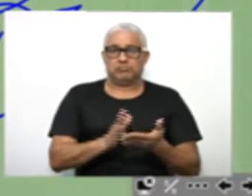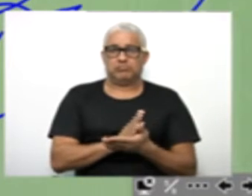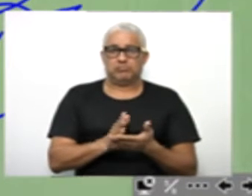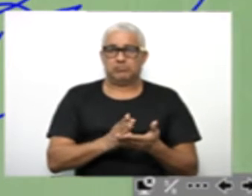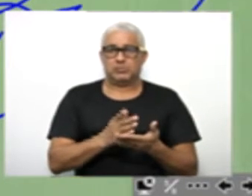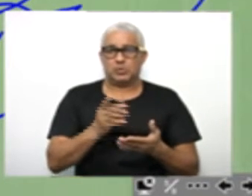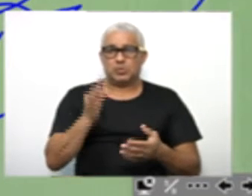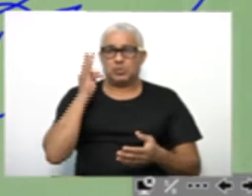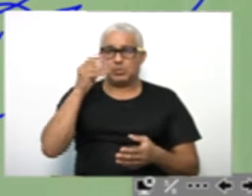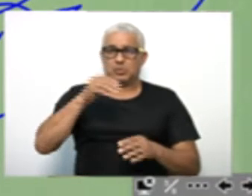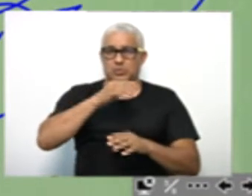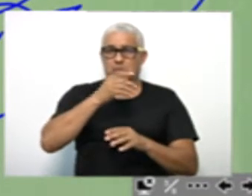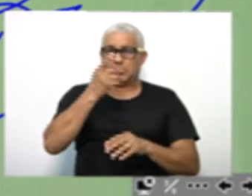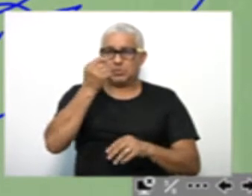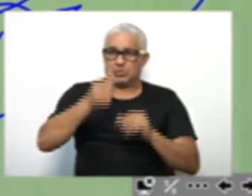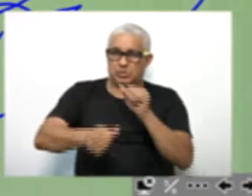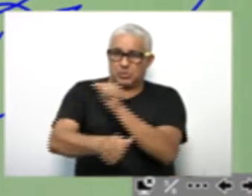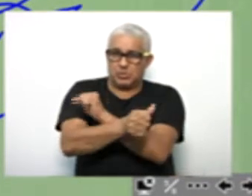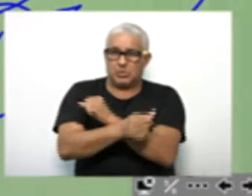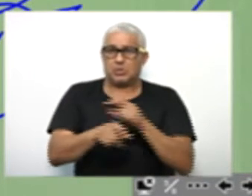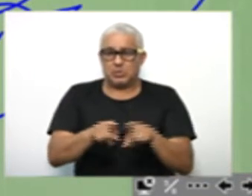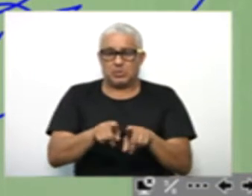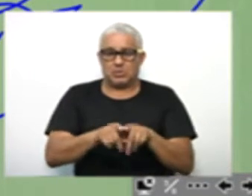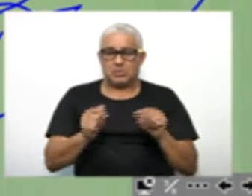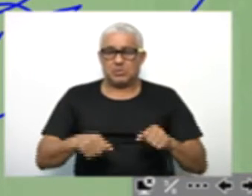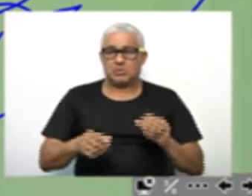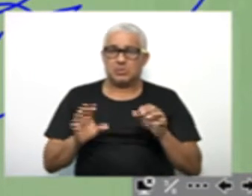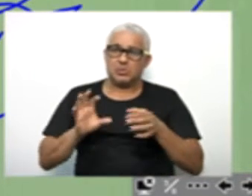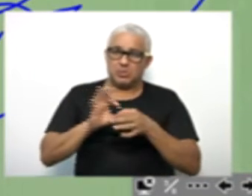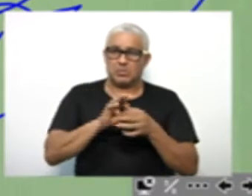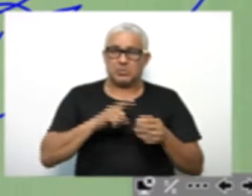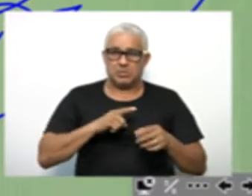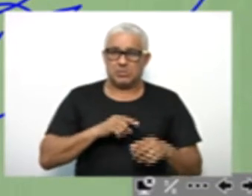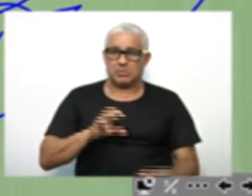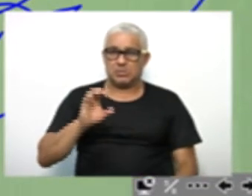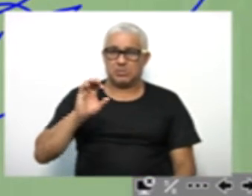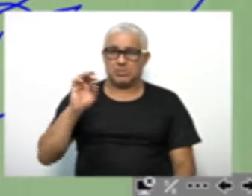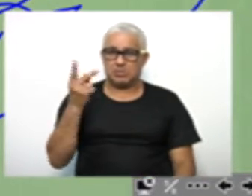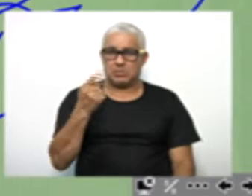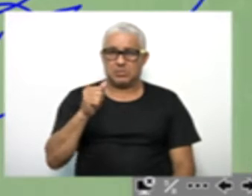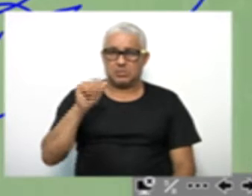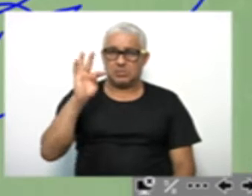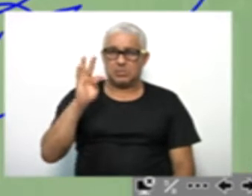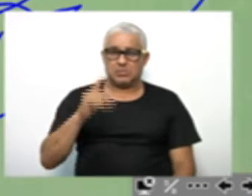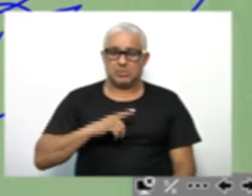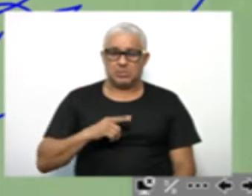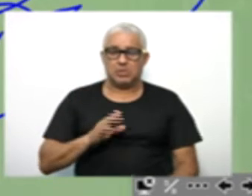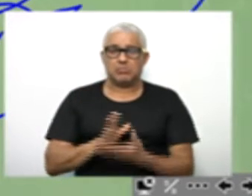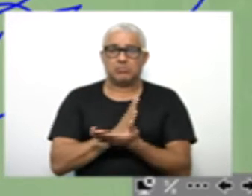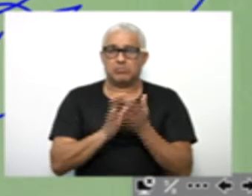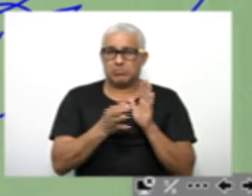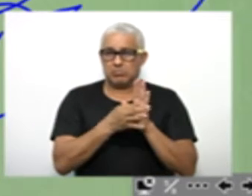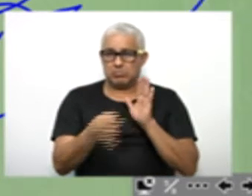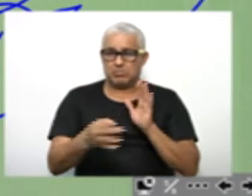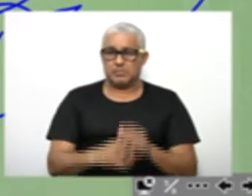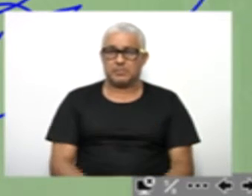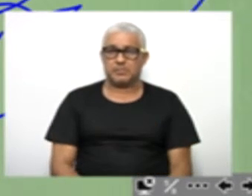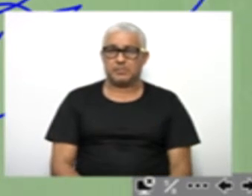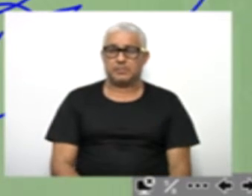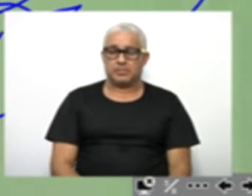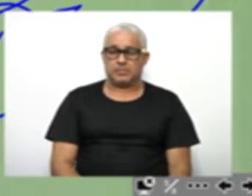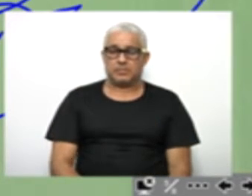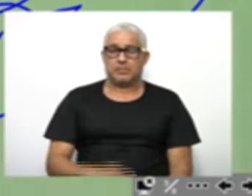Tudo, professor, aqui. Alguma contextualização no nosso chat? Não, professor, é só alguns comentários aqui com relação à parte